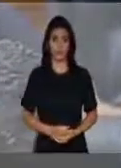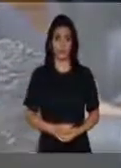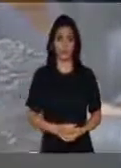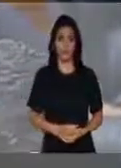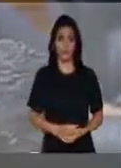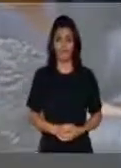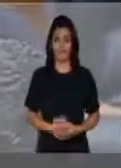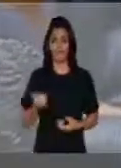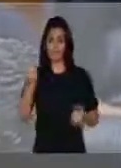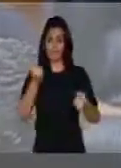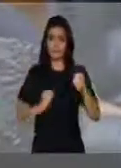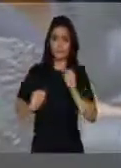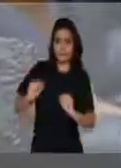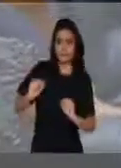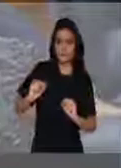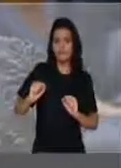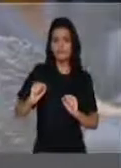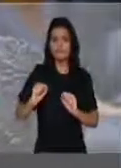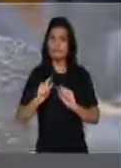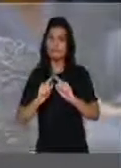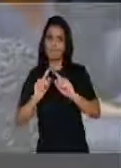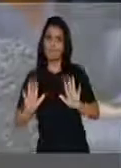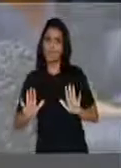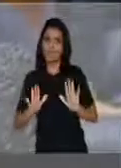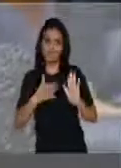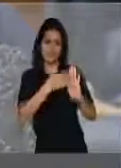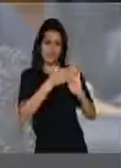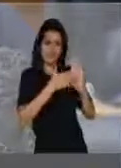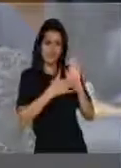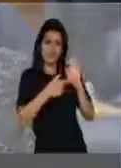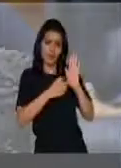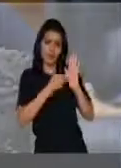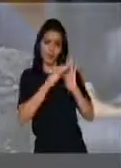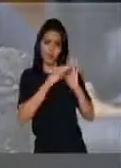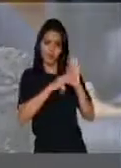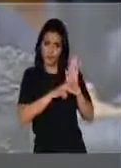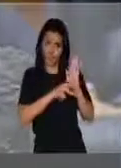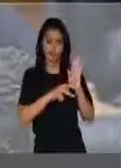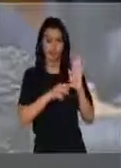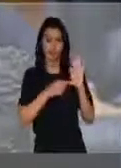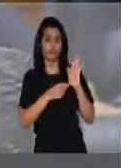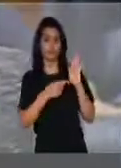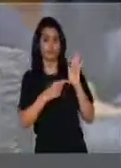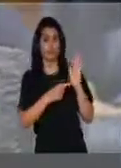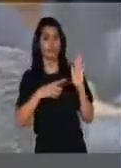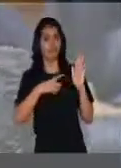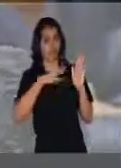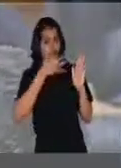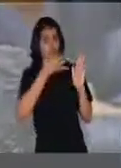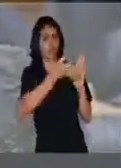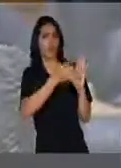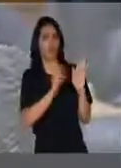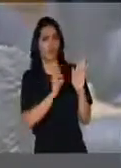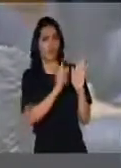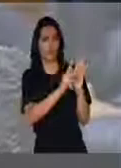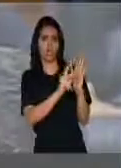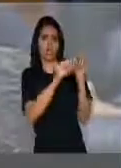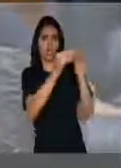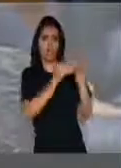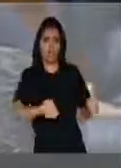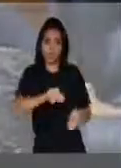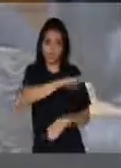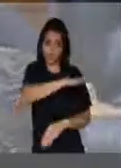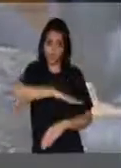sede ao pote e a proposta do jeito que está, ainda que o argumento seja de que